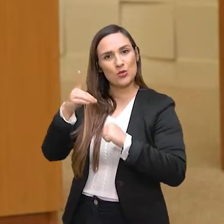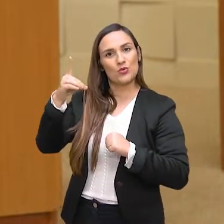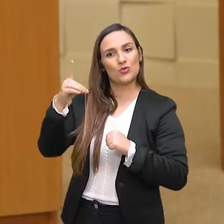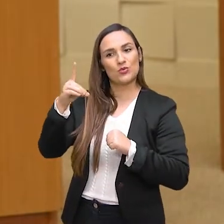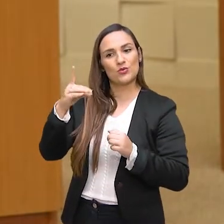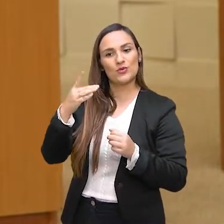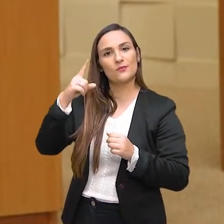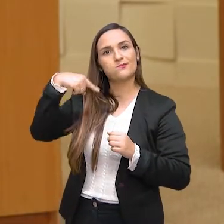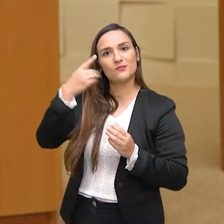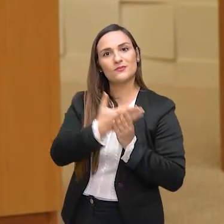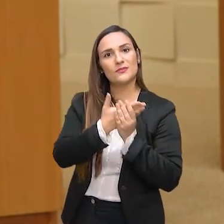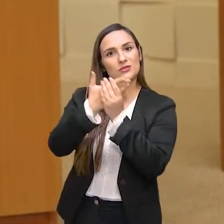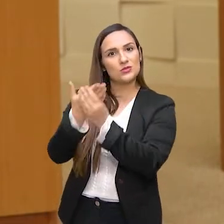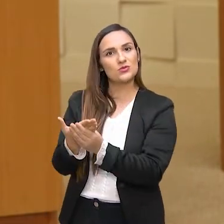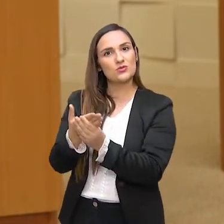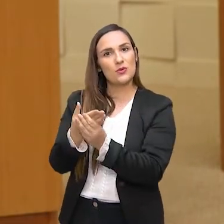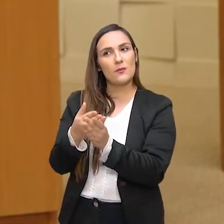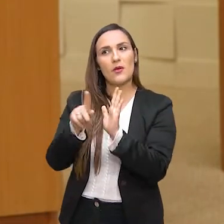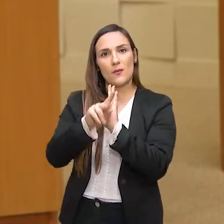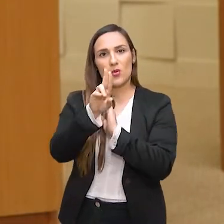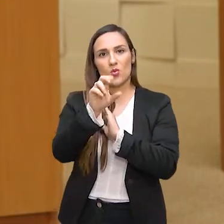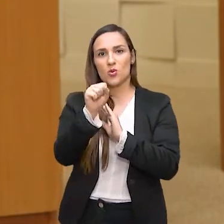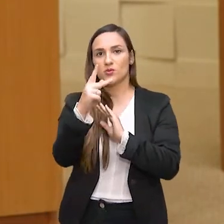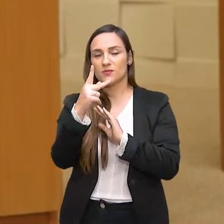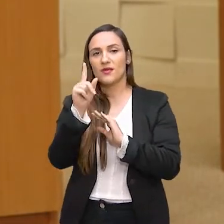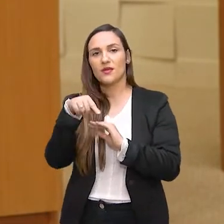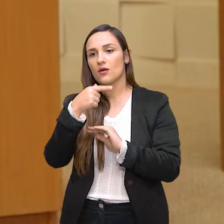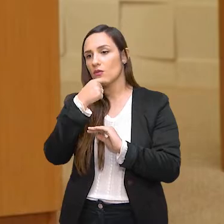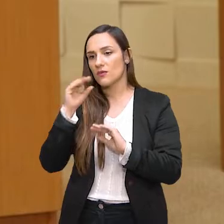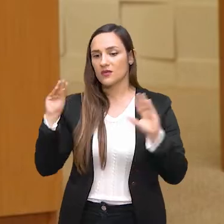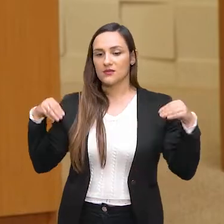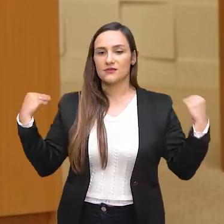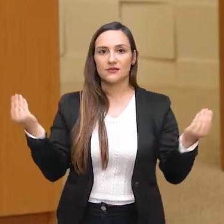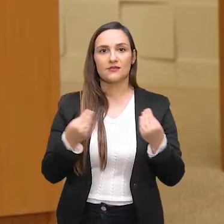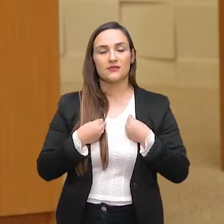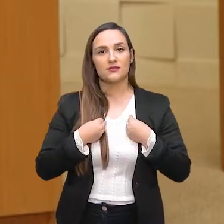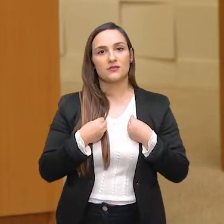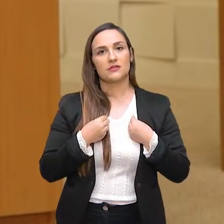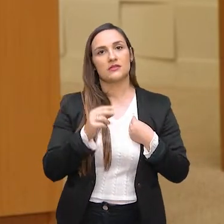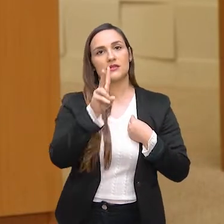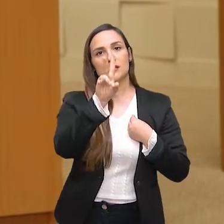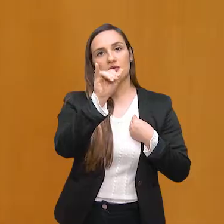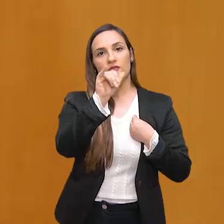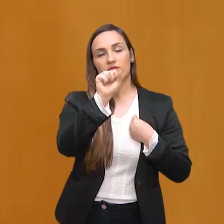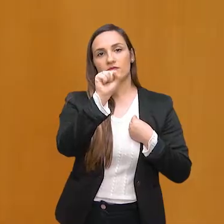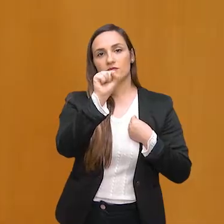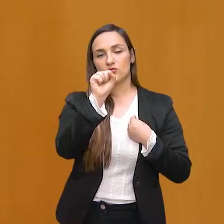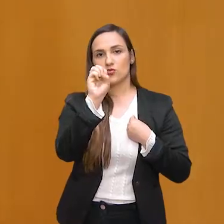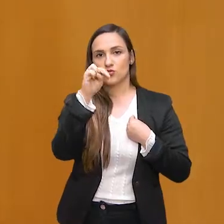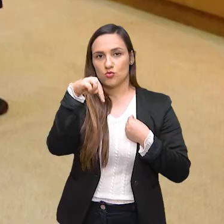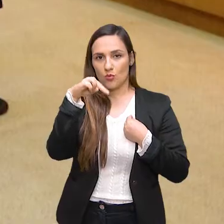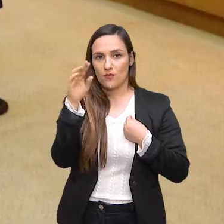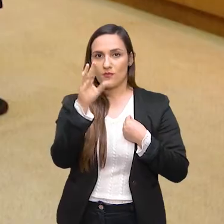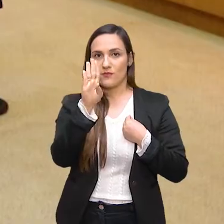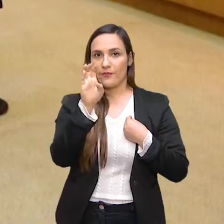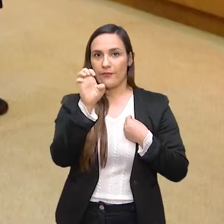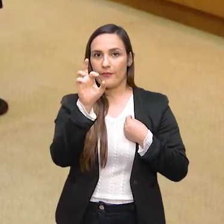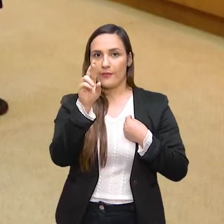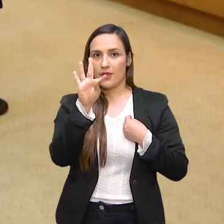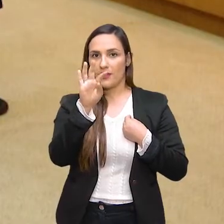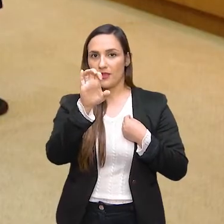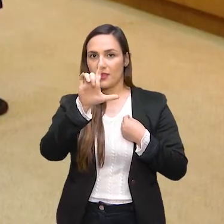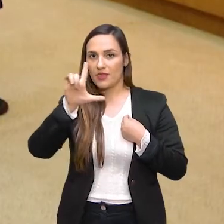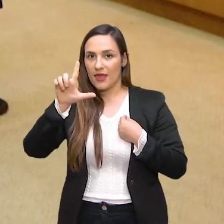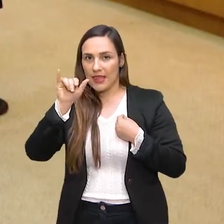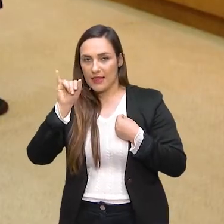Direito Processual pela Universidade de São Paulo, o desembargador Wilson Bertelli. Desembargador,